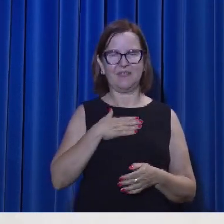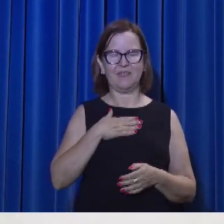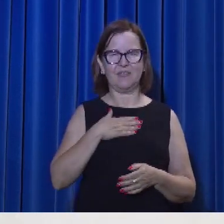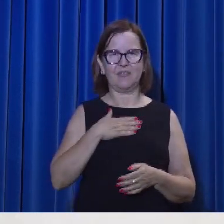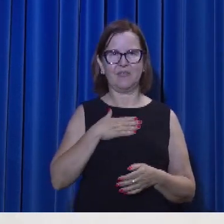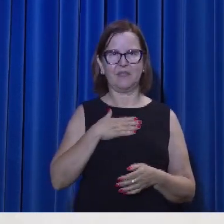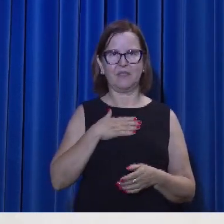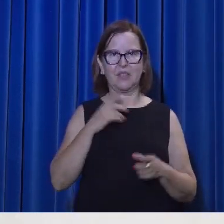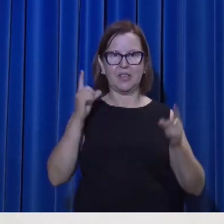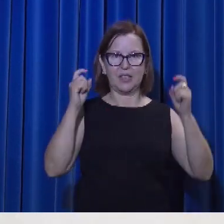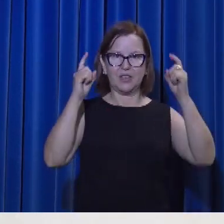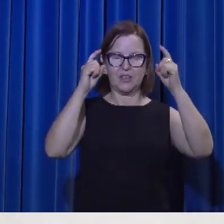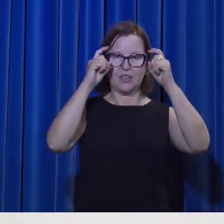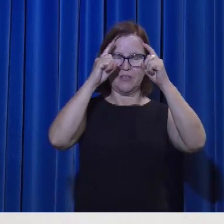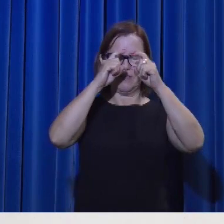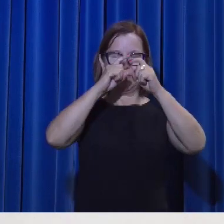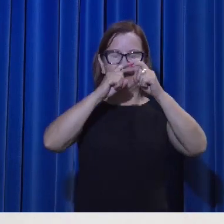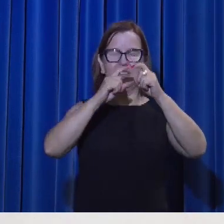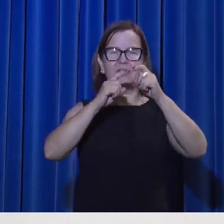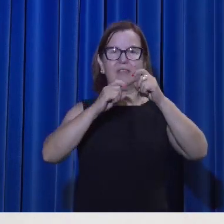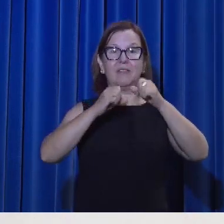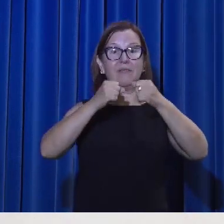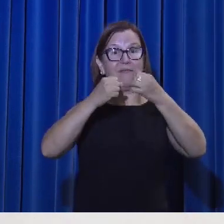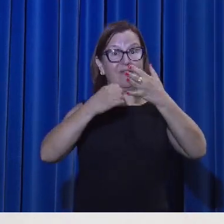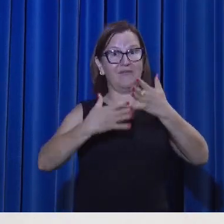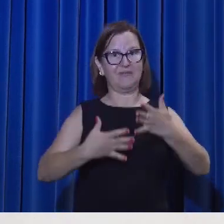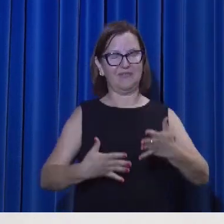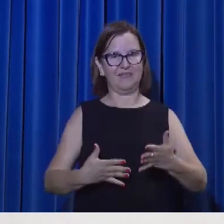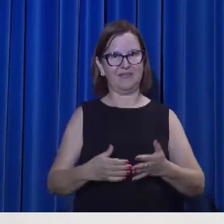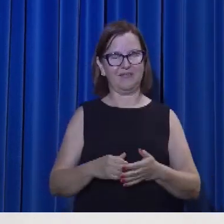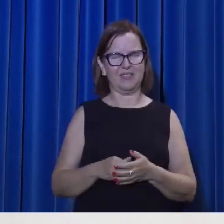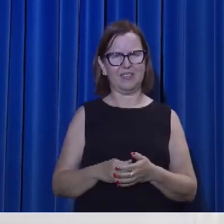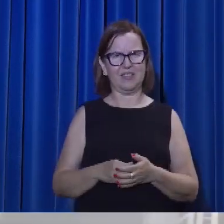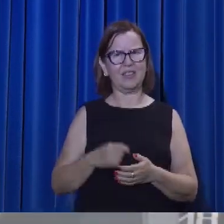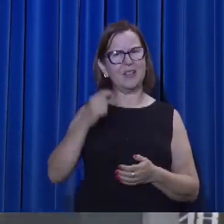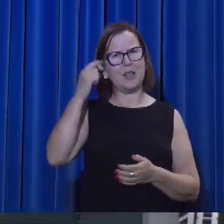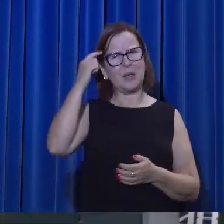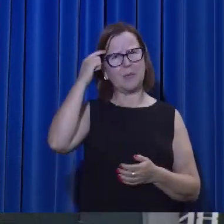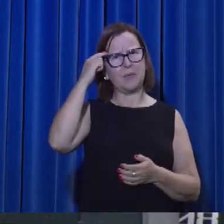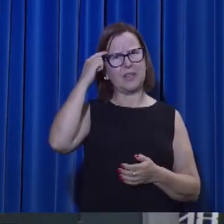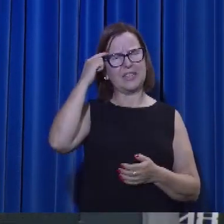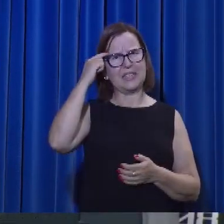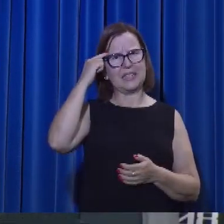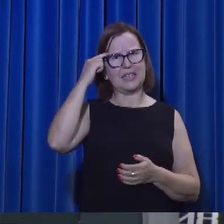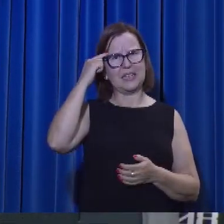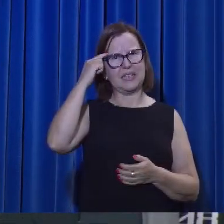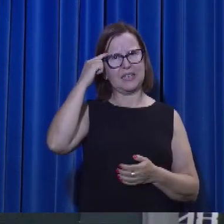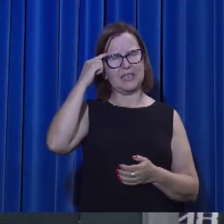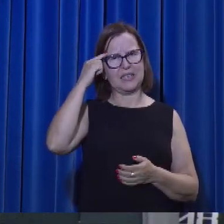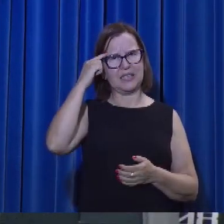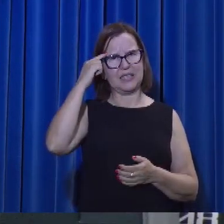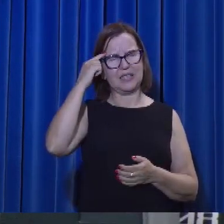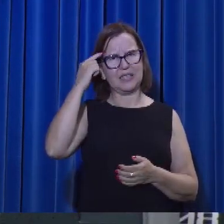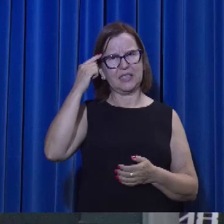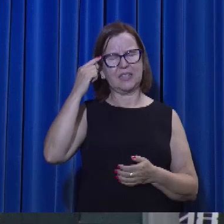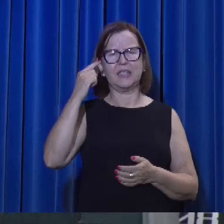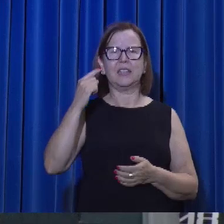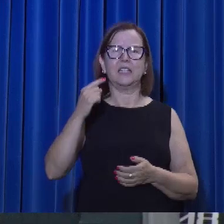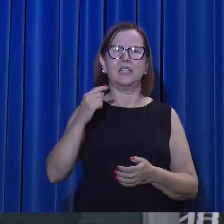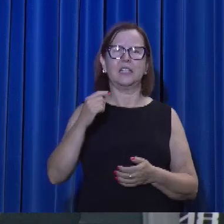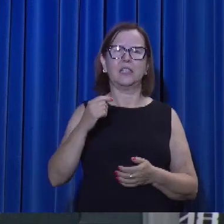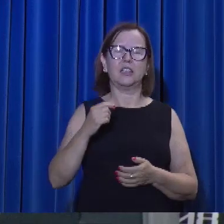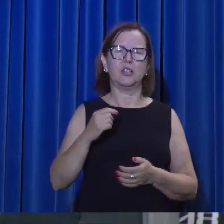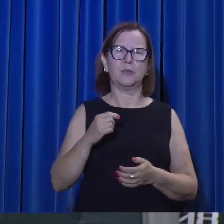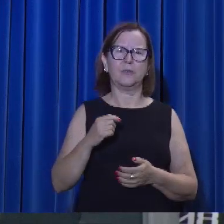é difícil conceber, de eu pensar, meus irmãos, que Judas Iscariotes só